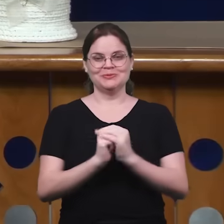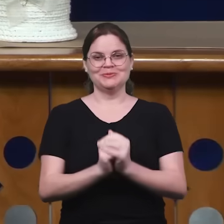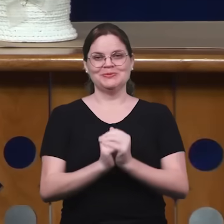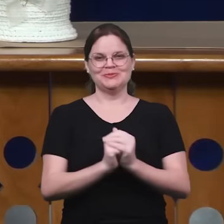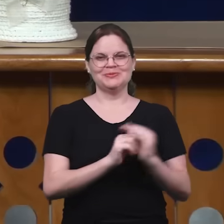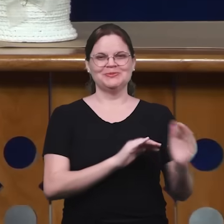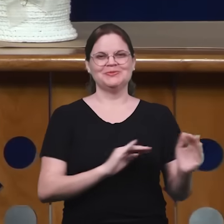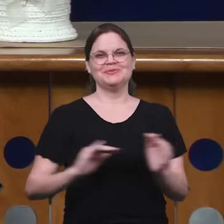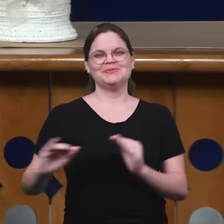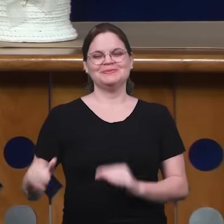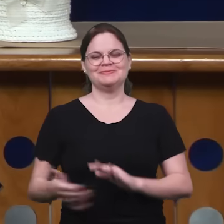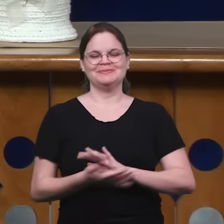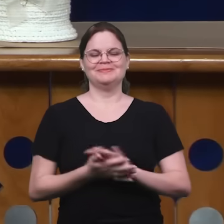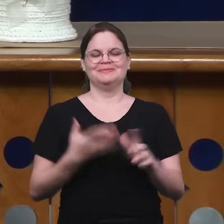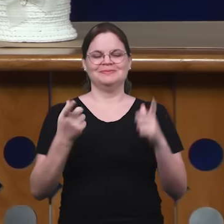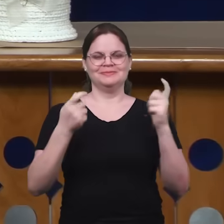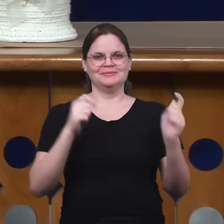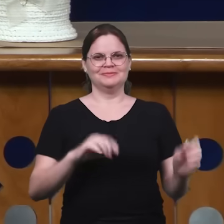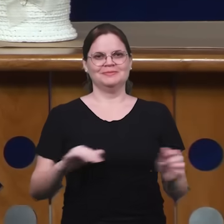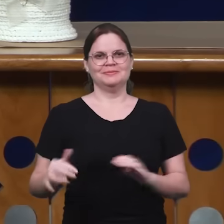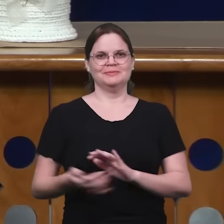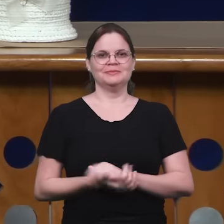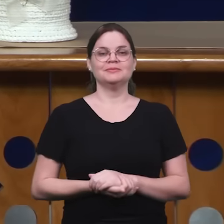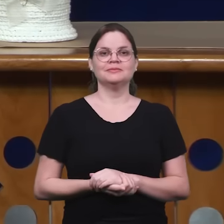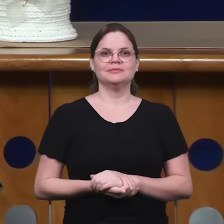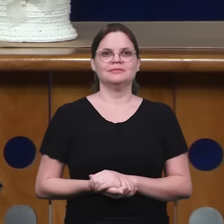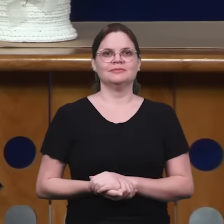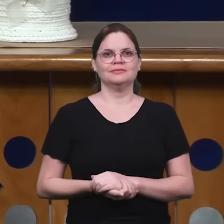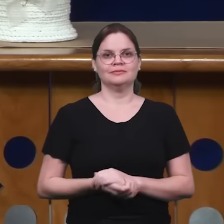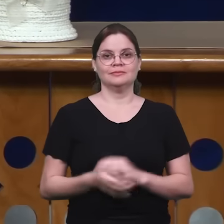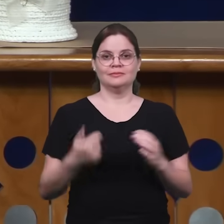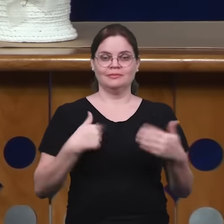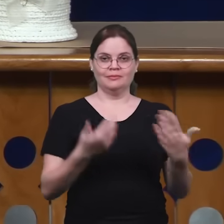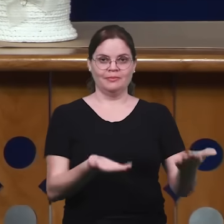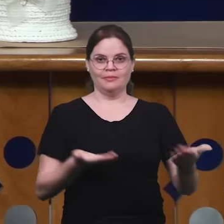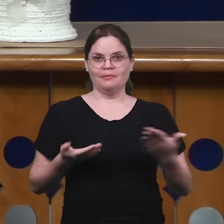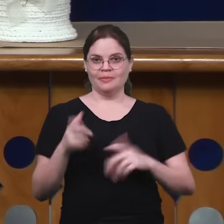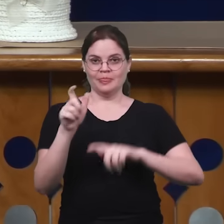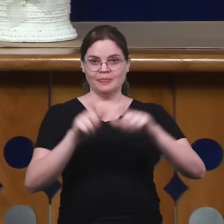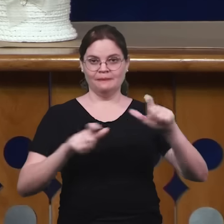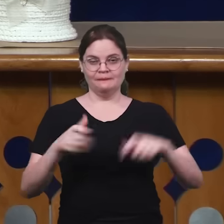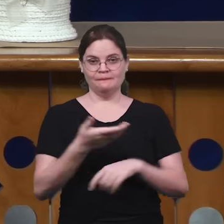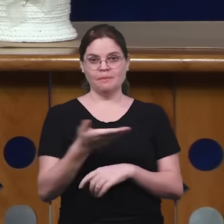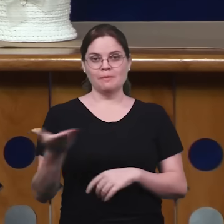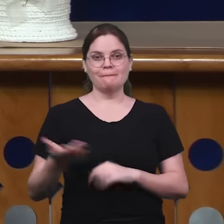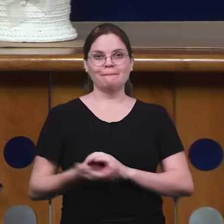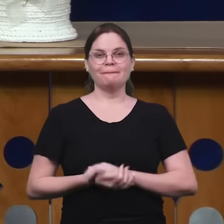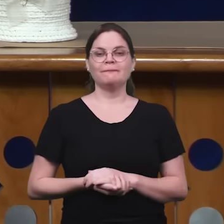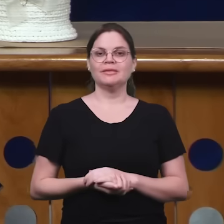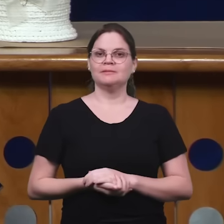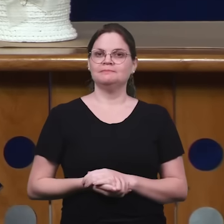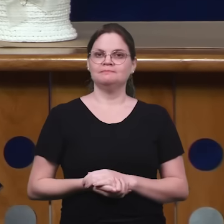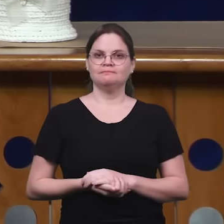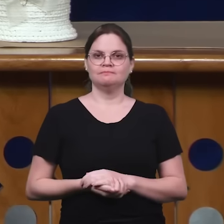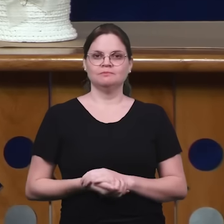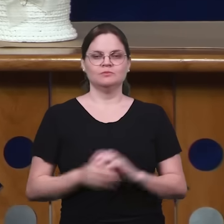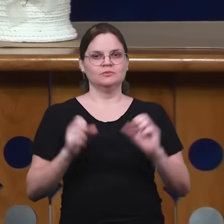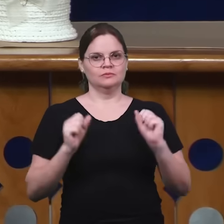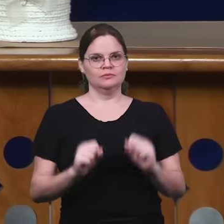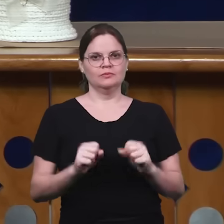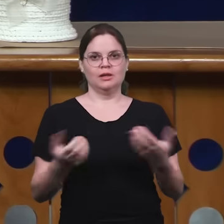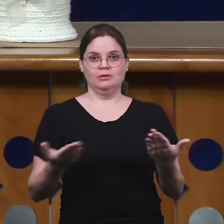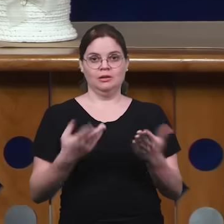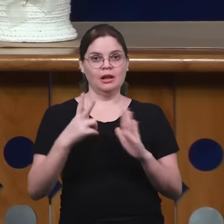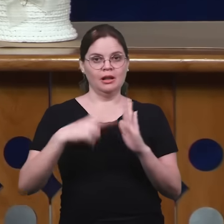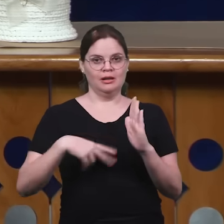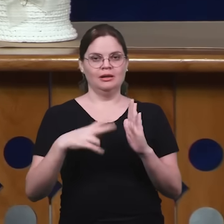Glória a Jesus, louvado seja o nome do Senhor. Eu quero convidar aqueles que puderem, né, que se sentirem à vontade para